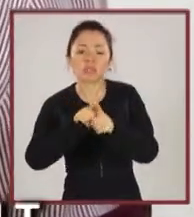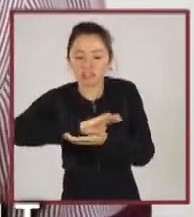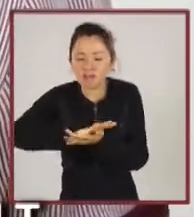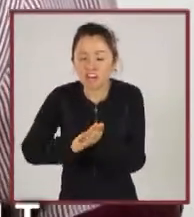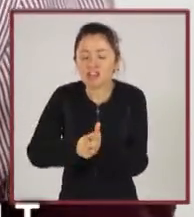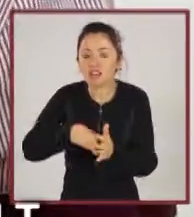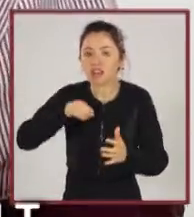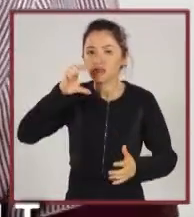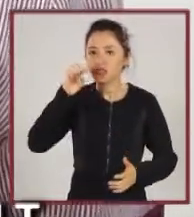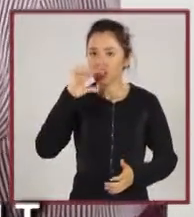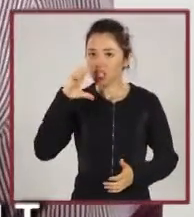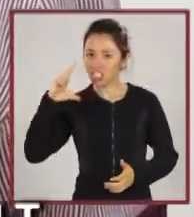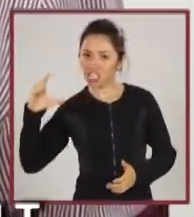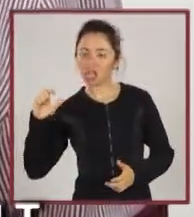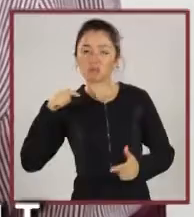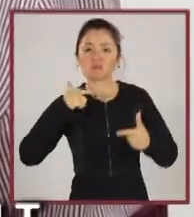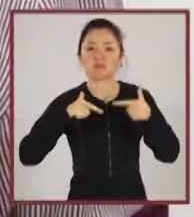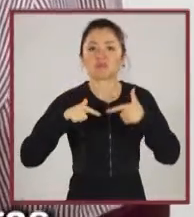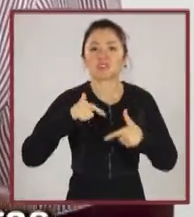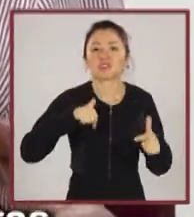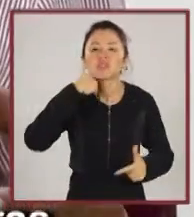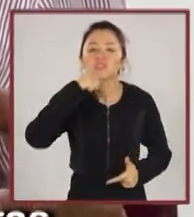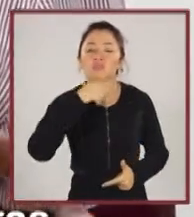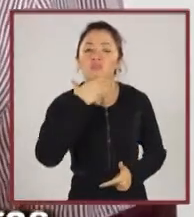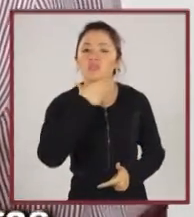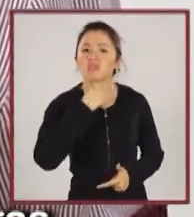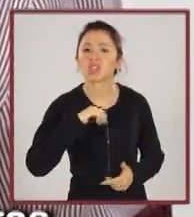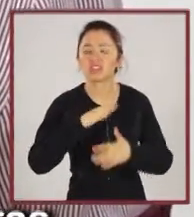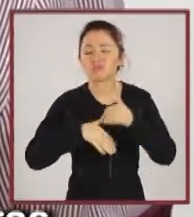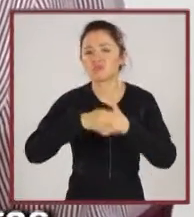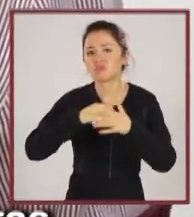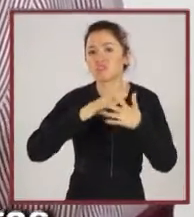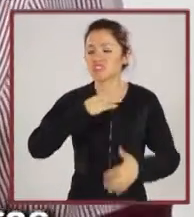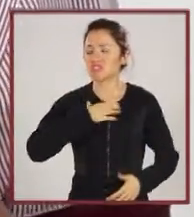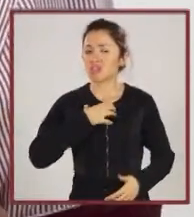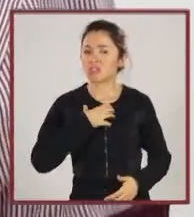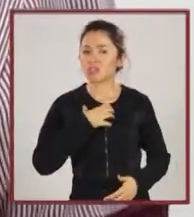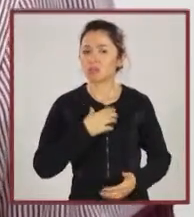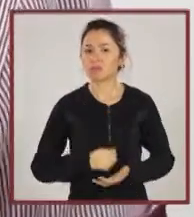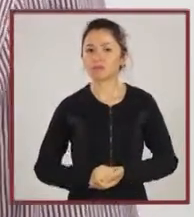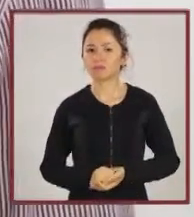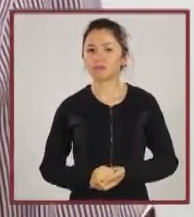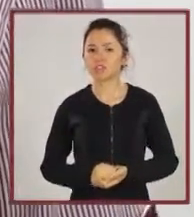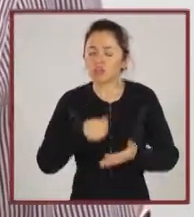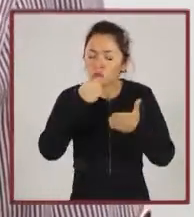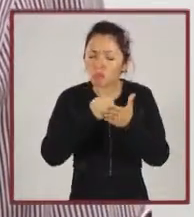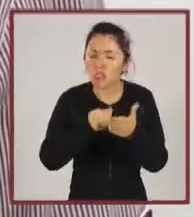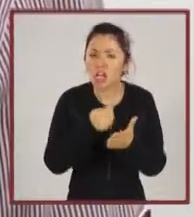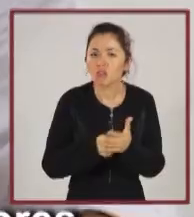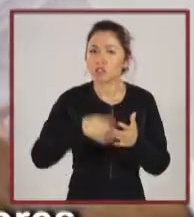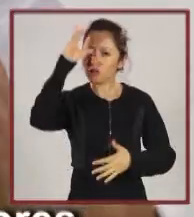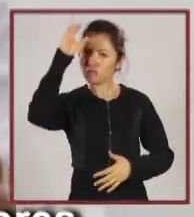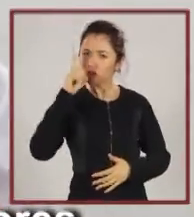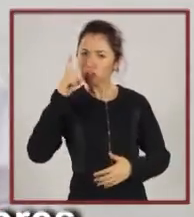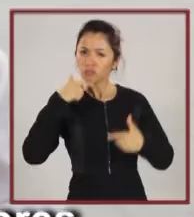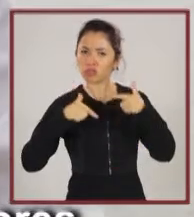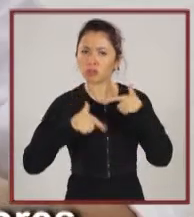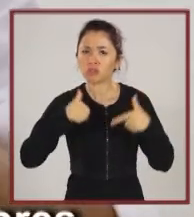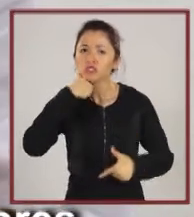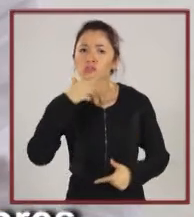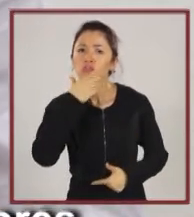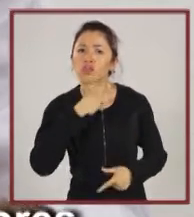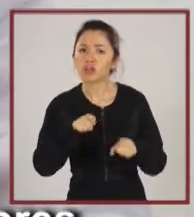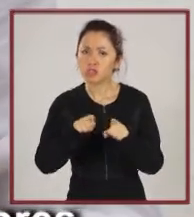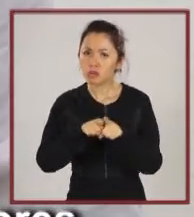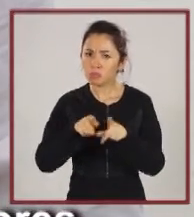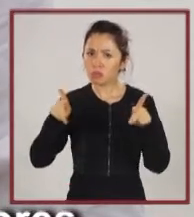também pretende acabar com a CLT, deixando trabalhadores e trabalhadoras à mercê dos grandes patrões. Nossa luta é